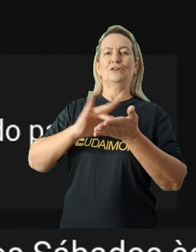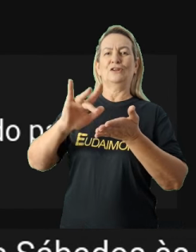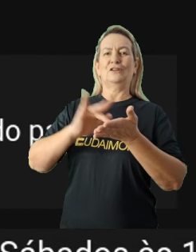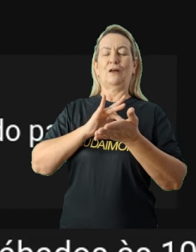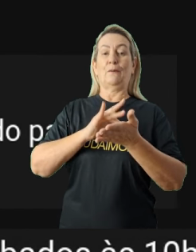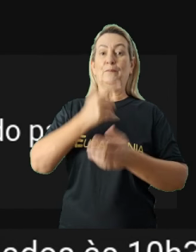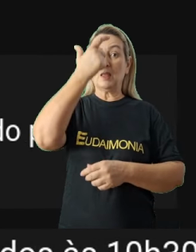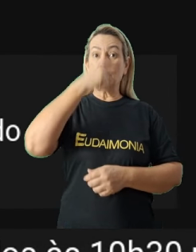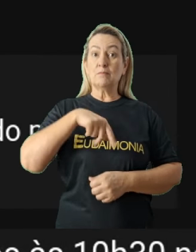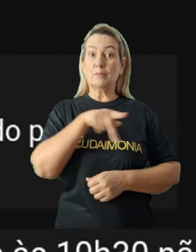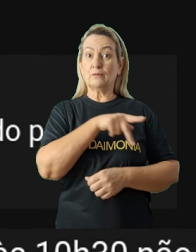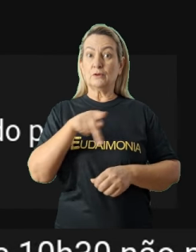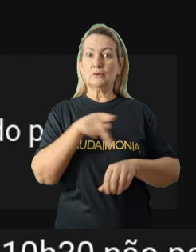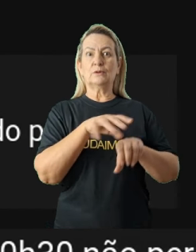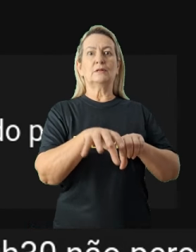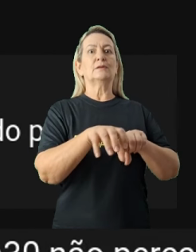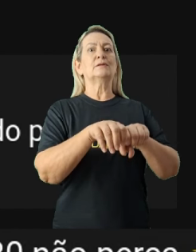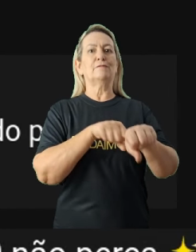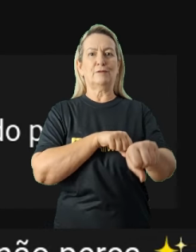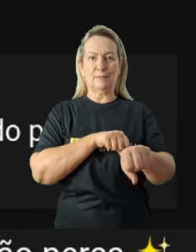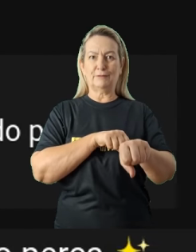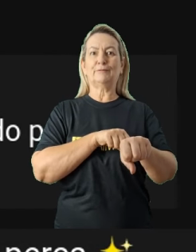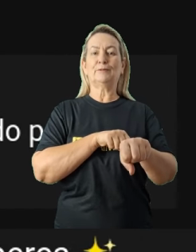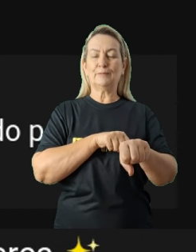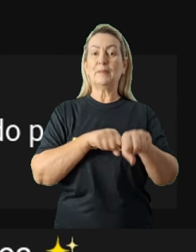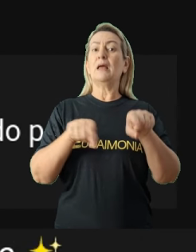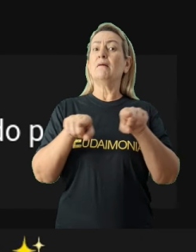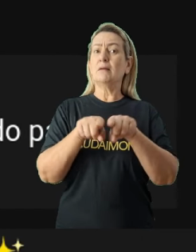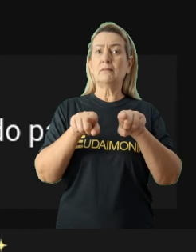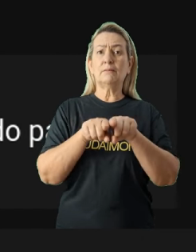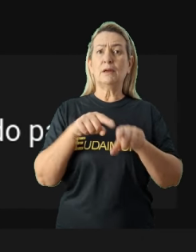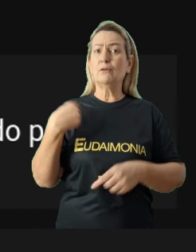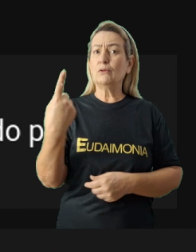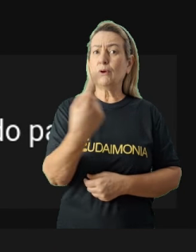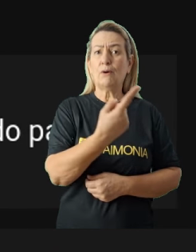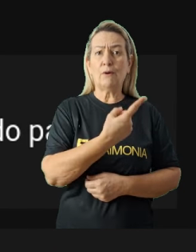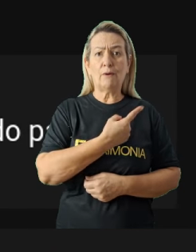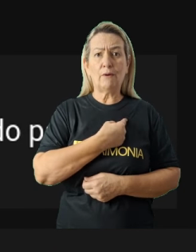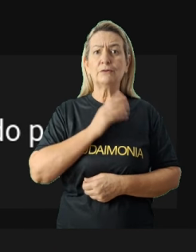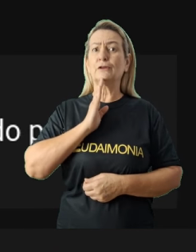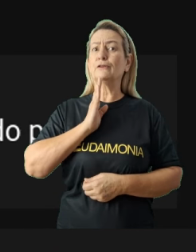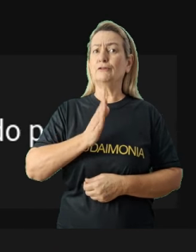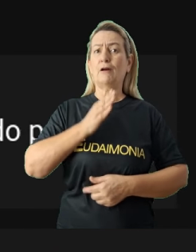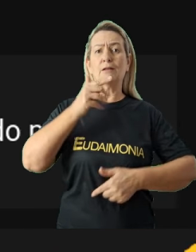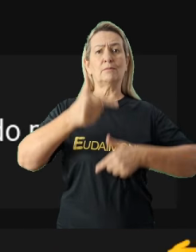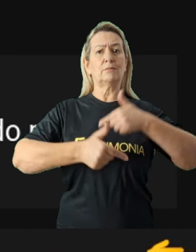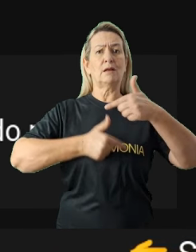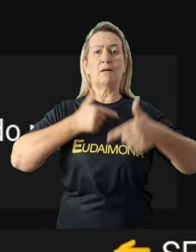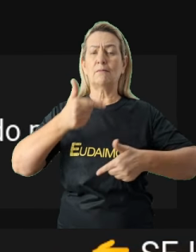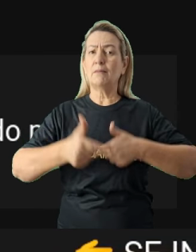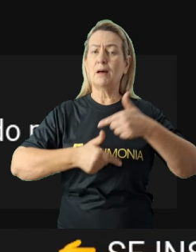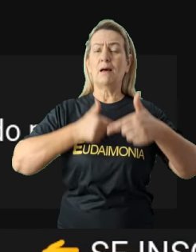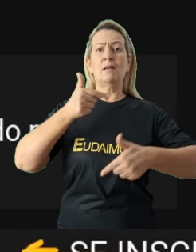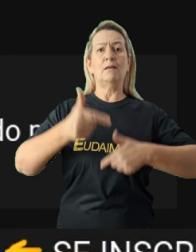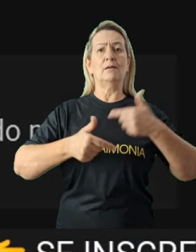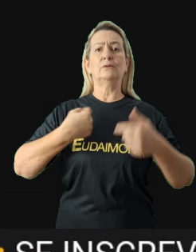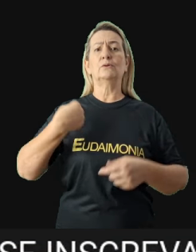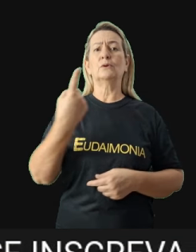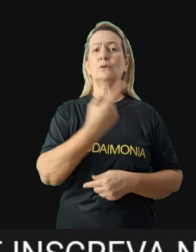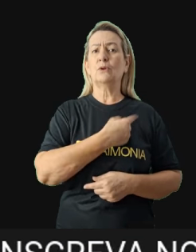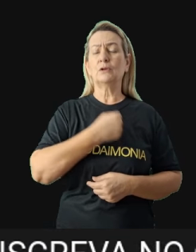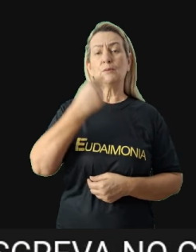digital, tanto dos professores que estão em formação, né, dos alunos, quanto de nós mesmos que